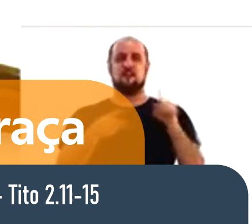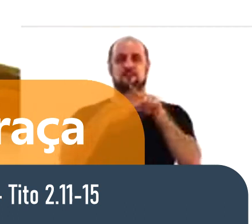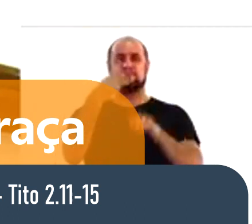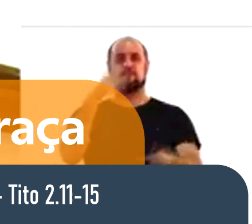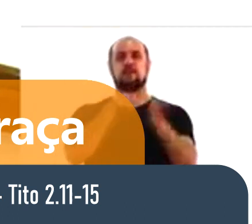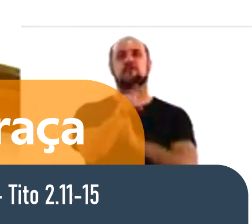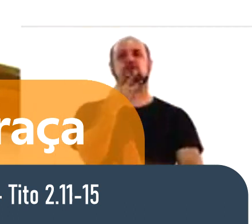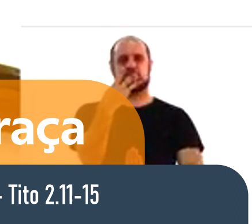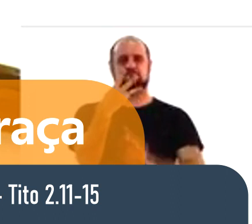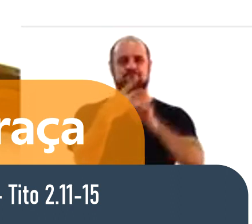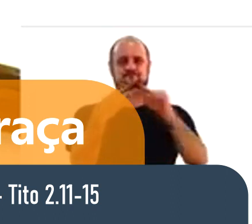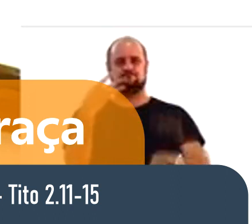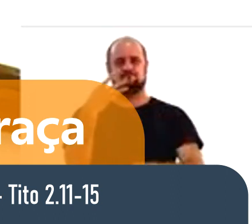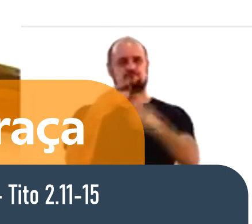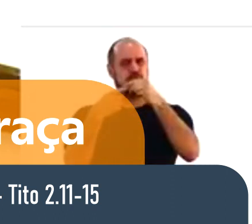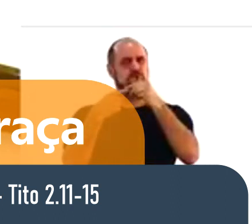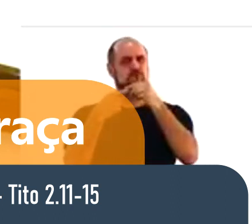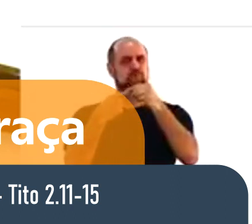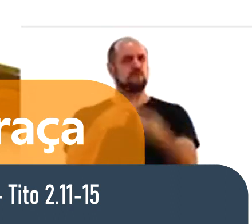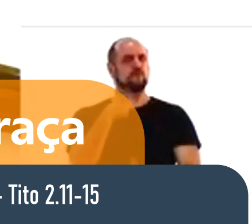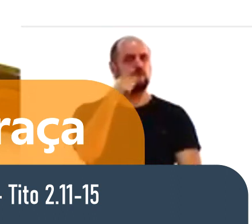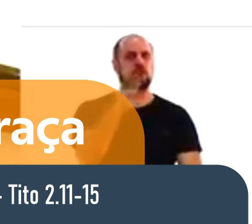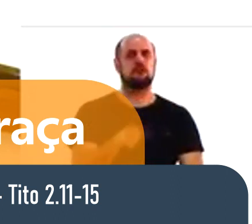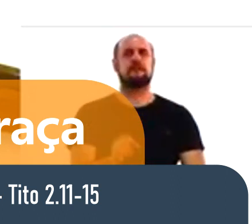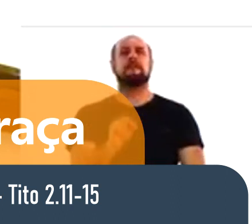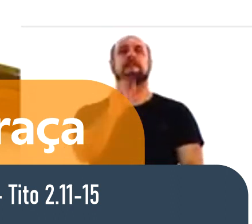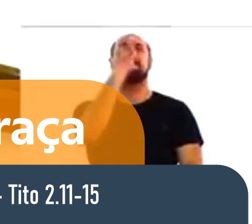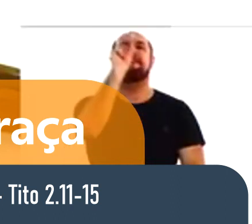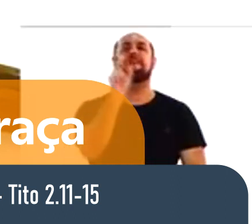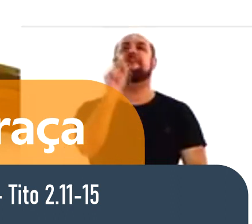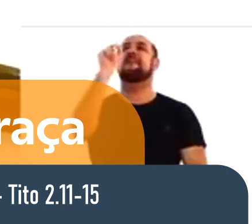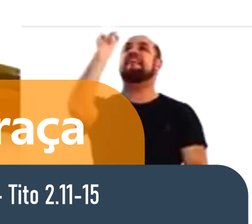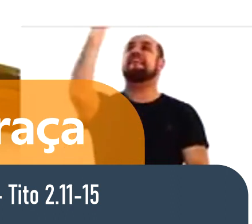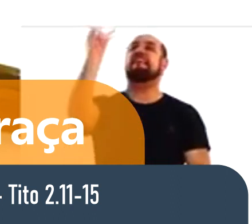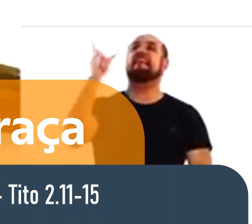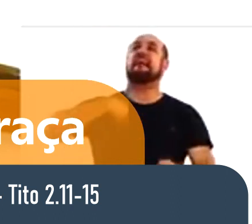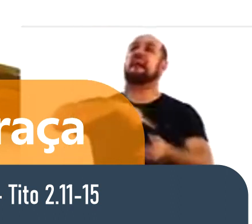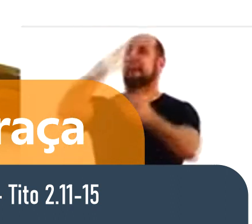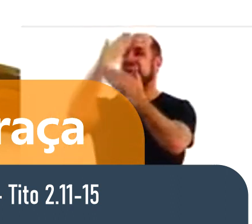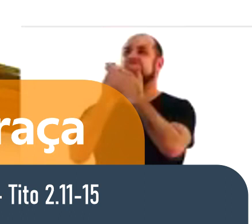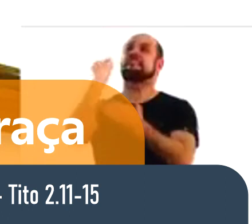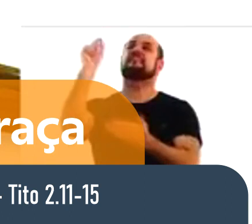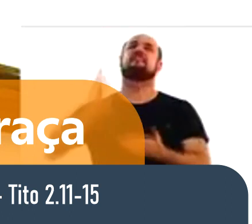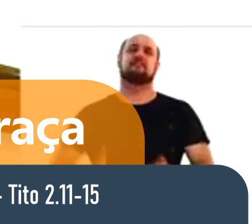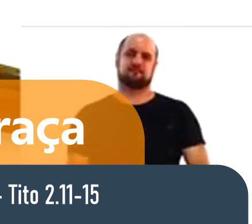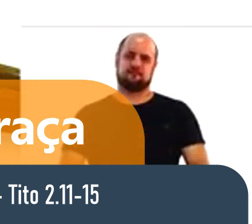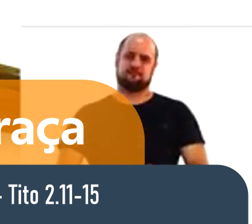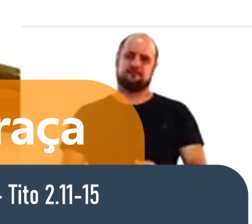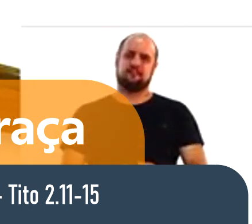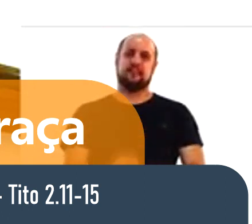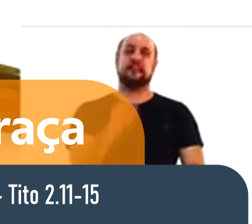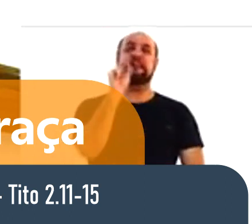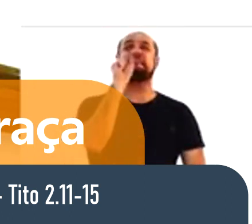perguntas. Meus irmãos, em quem nós temos crido? Em quem nós temos